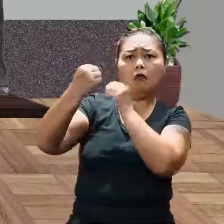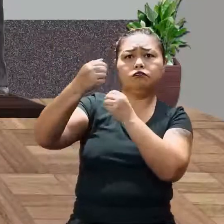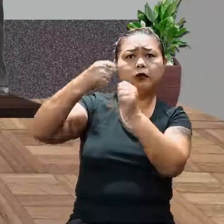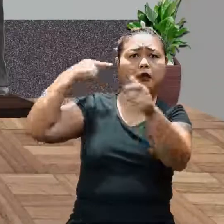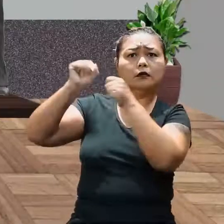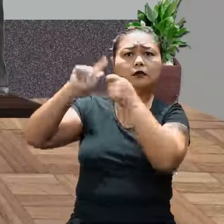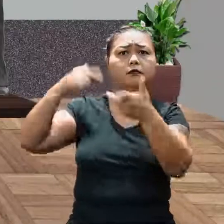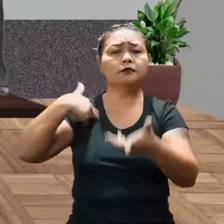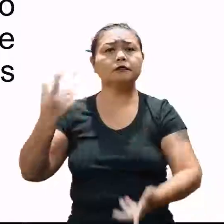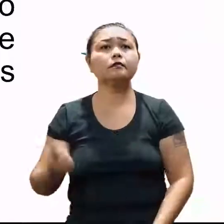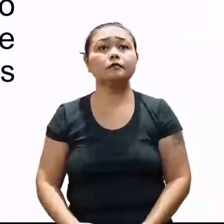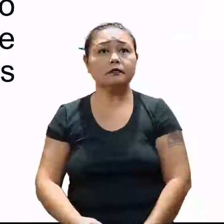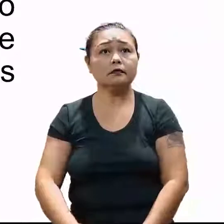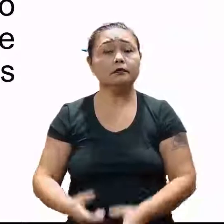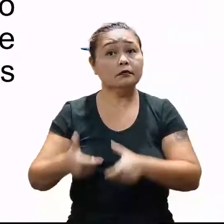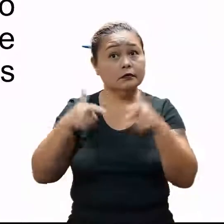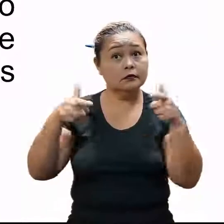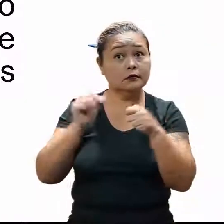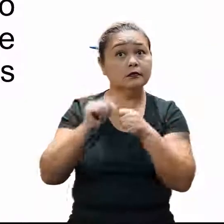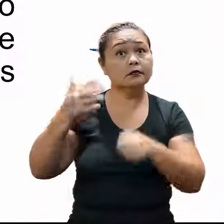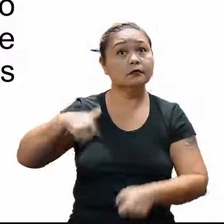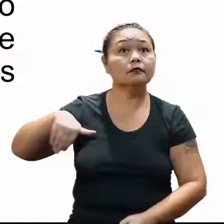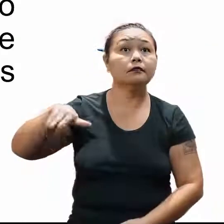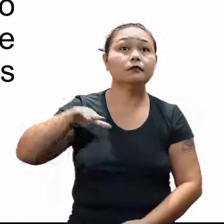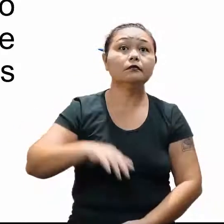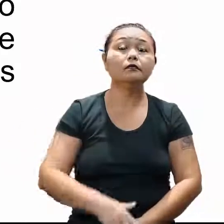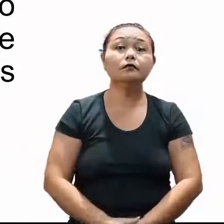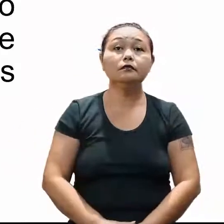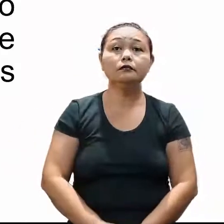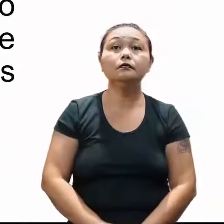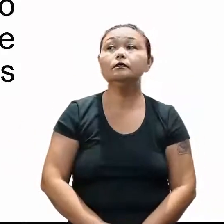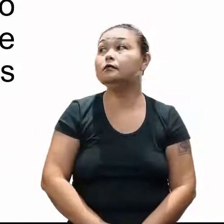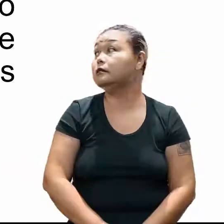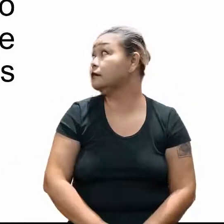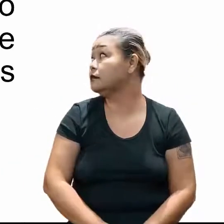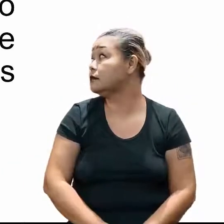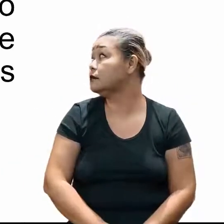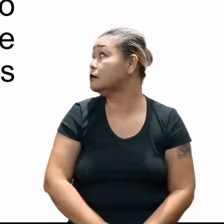tela. Na tela aí para você.